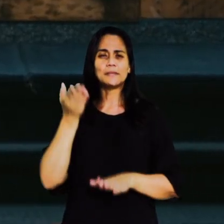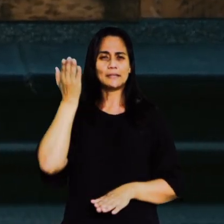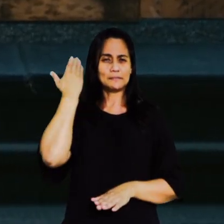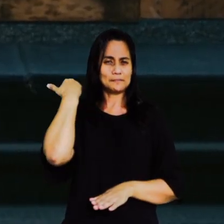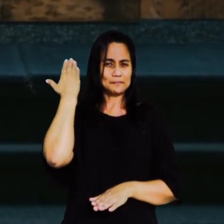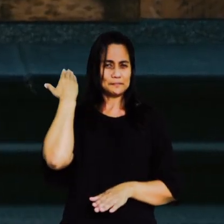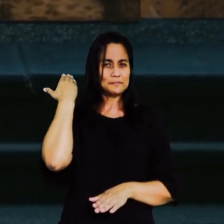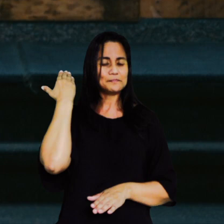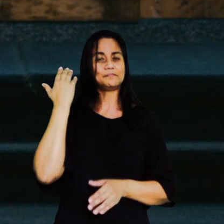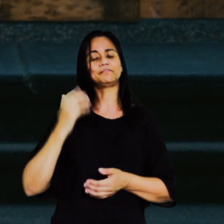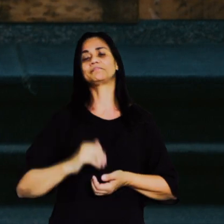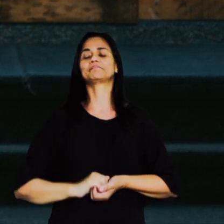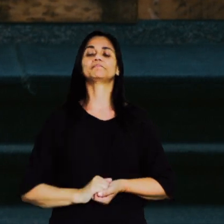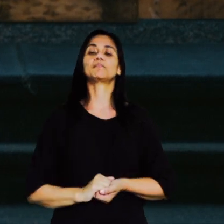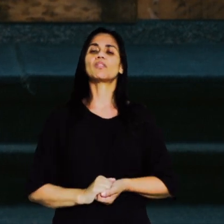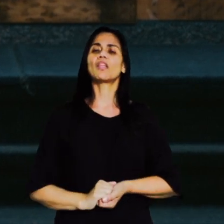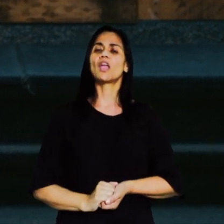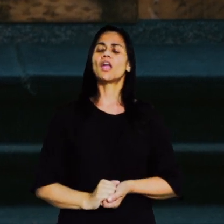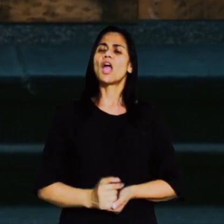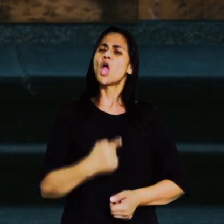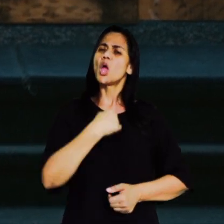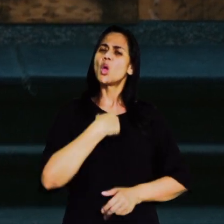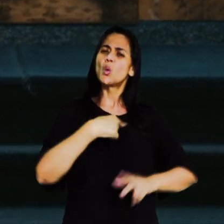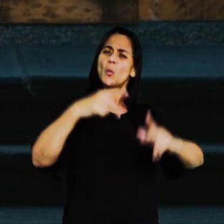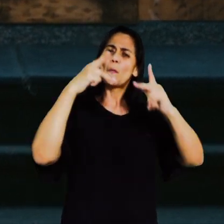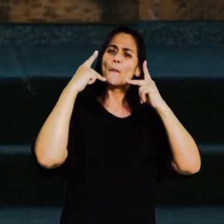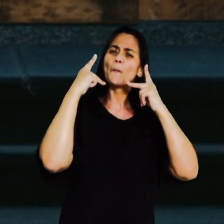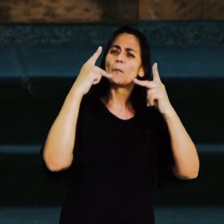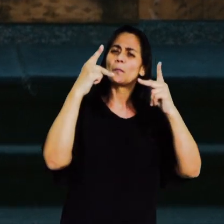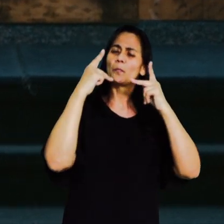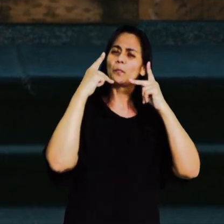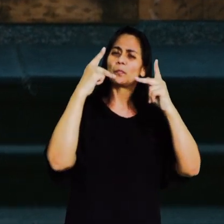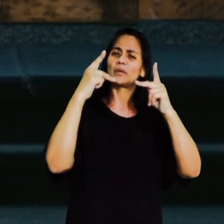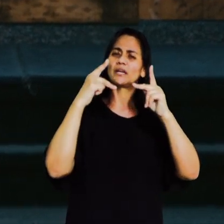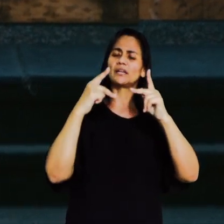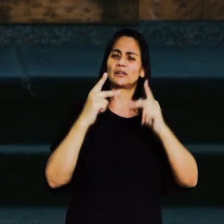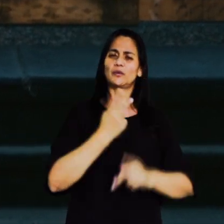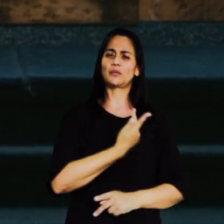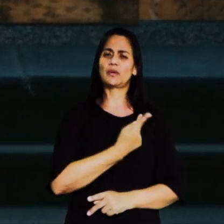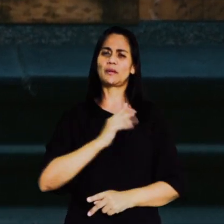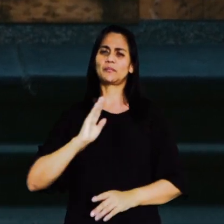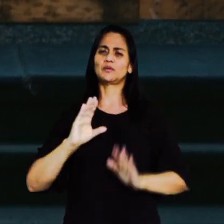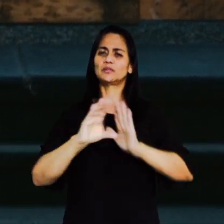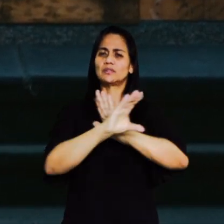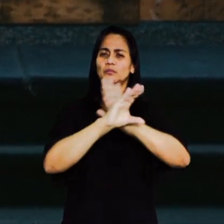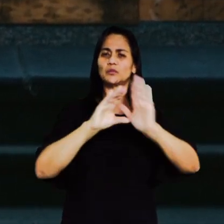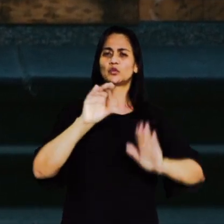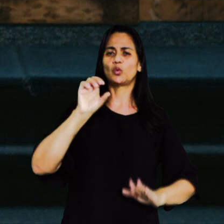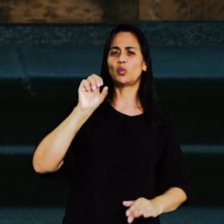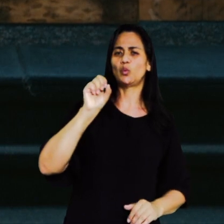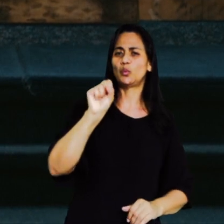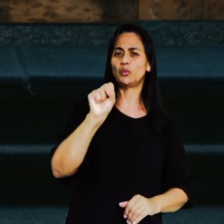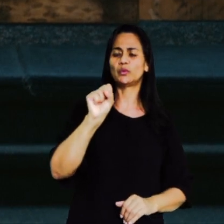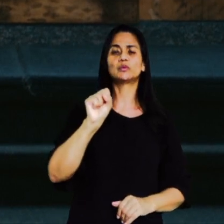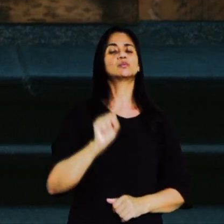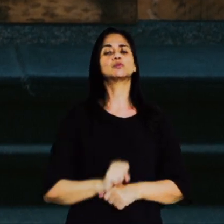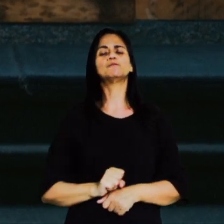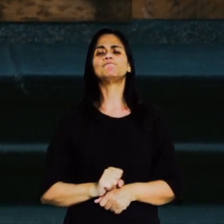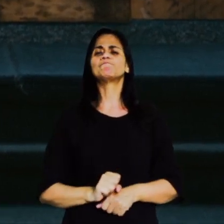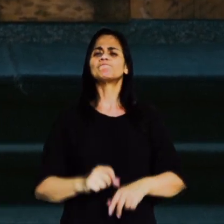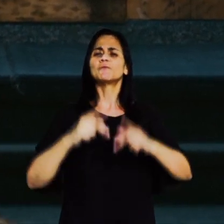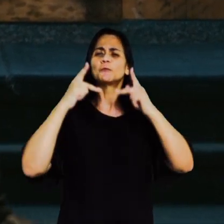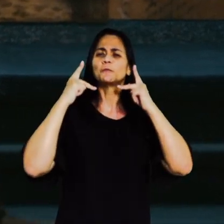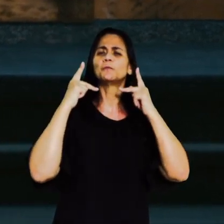Semana passada nós pregamos em Hebreus capítulo 8 e falamos sobre o